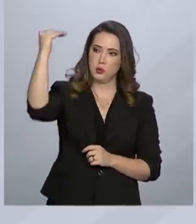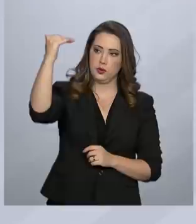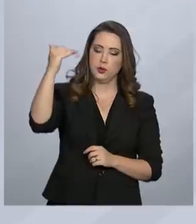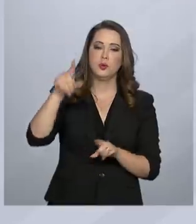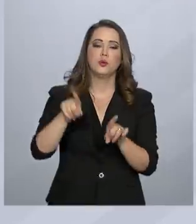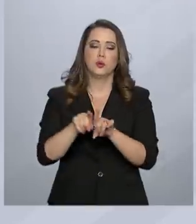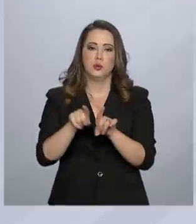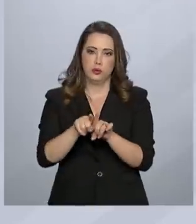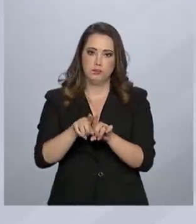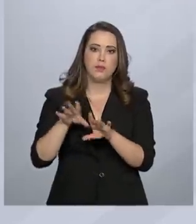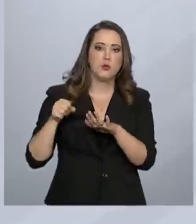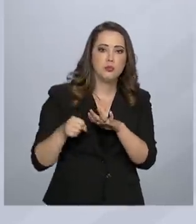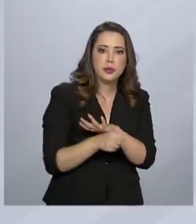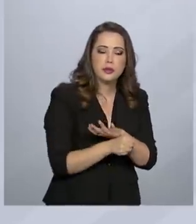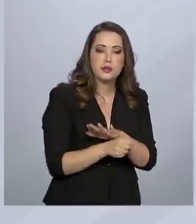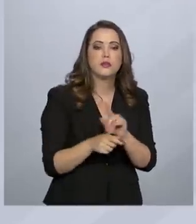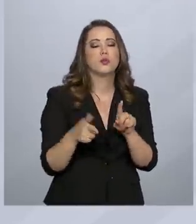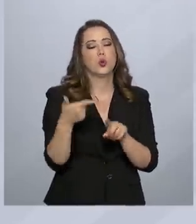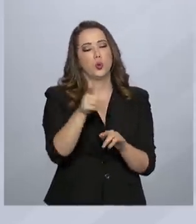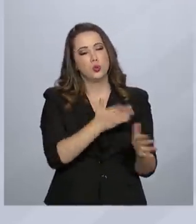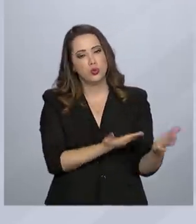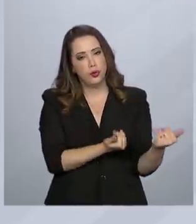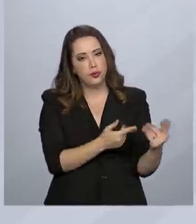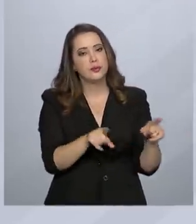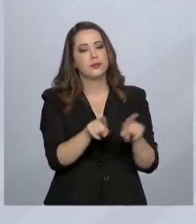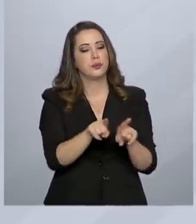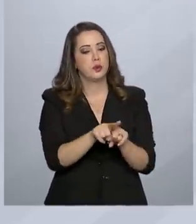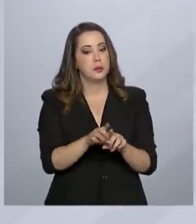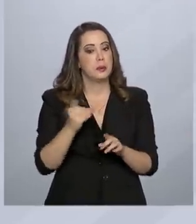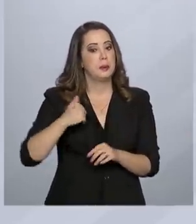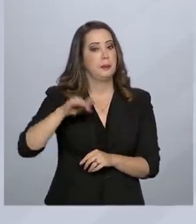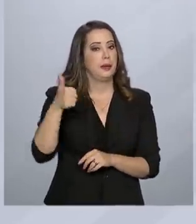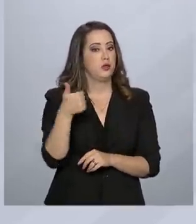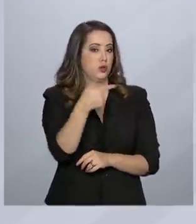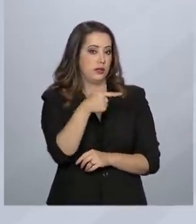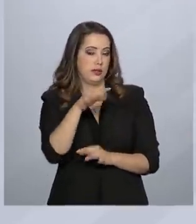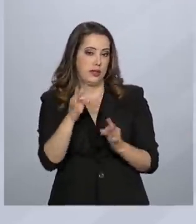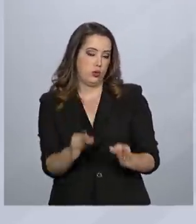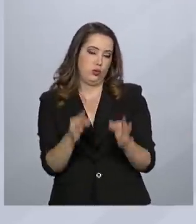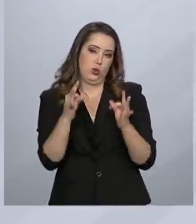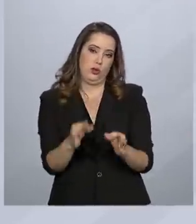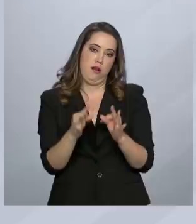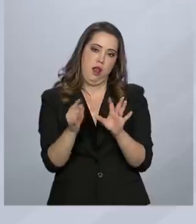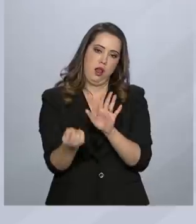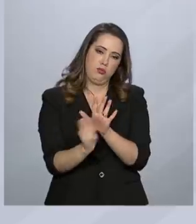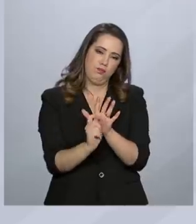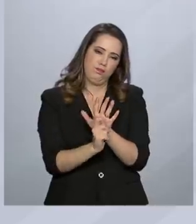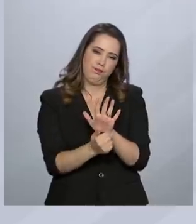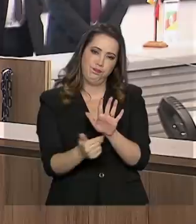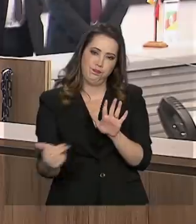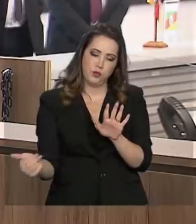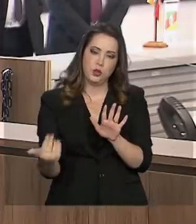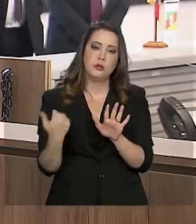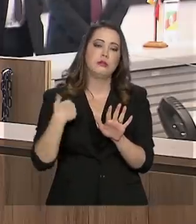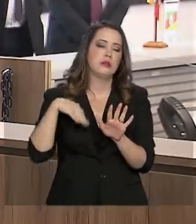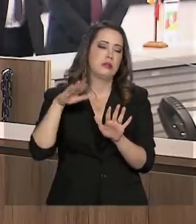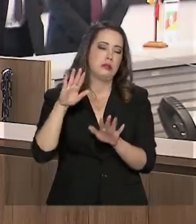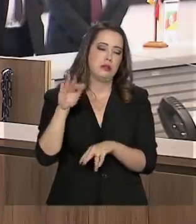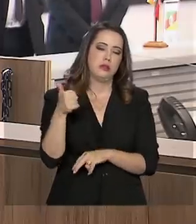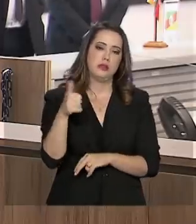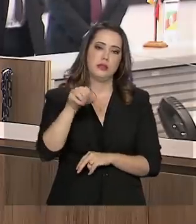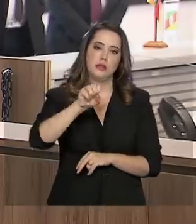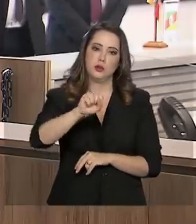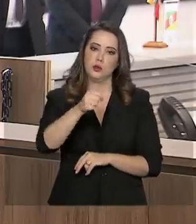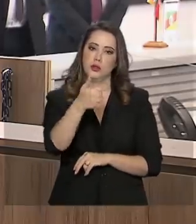aprenderam também mais de 17 toneladas de drogas além de 182 armas de acordo com o